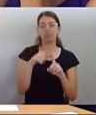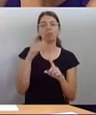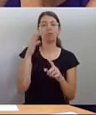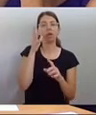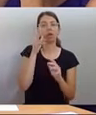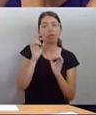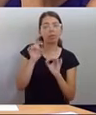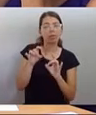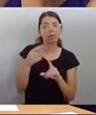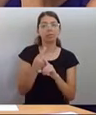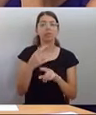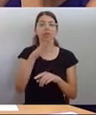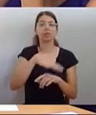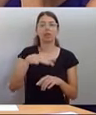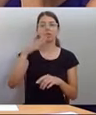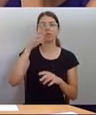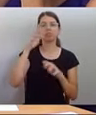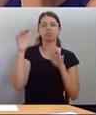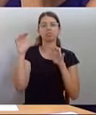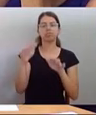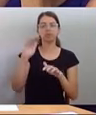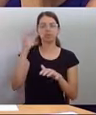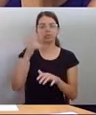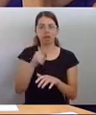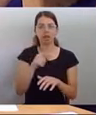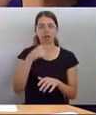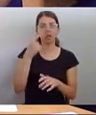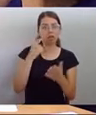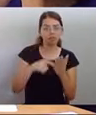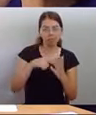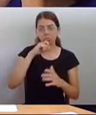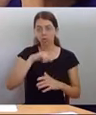mais expostas ao calor do nosso concelho?